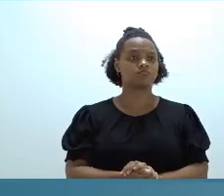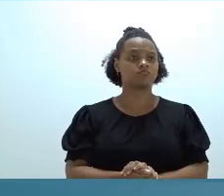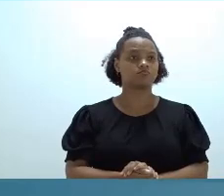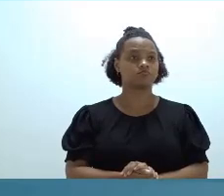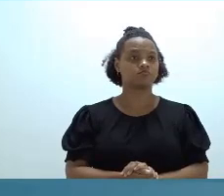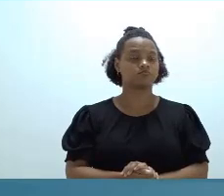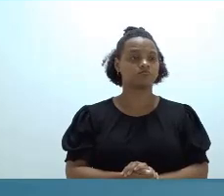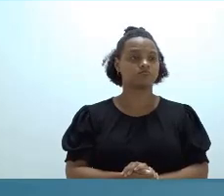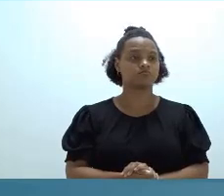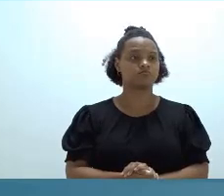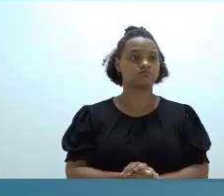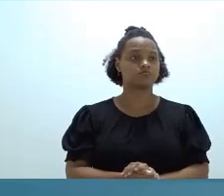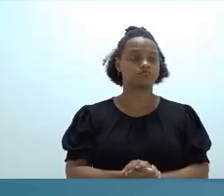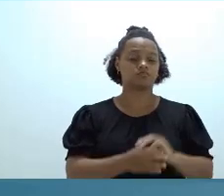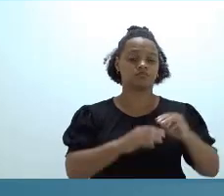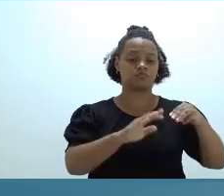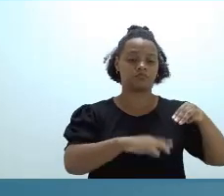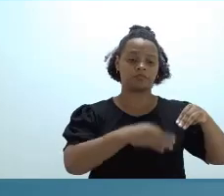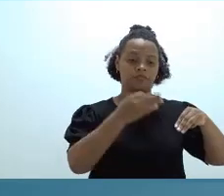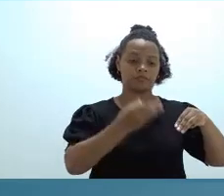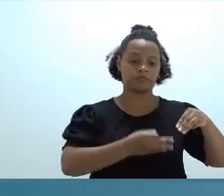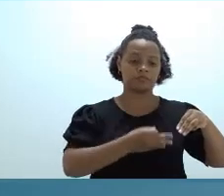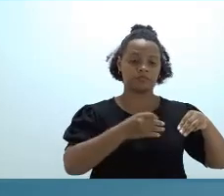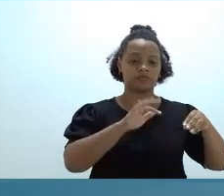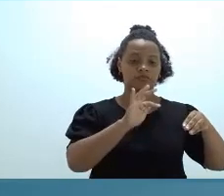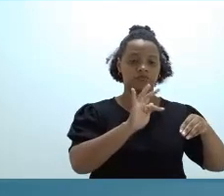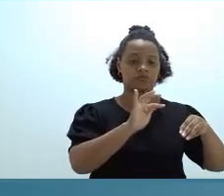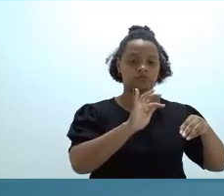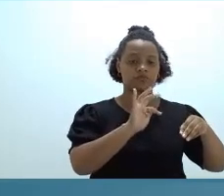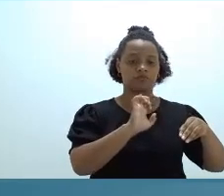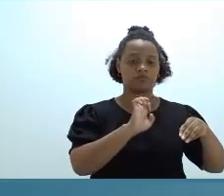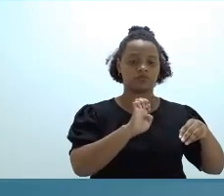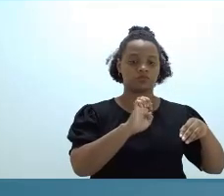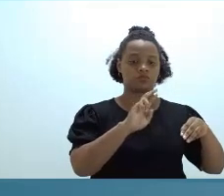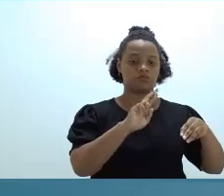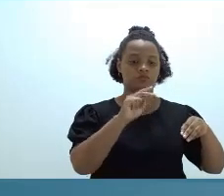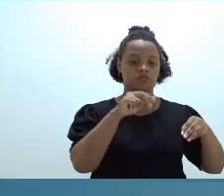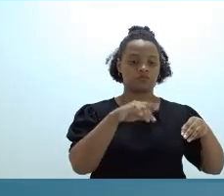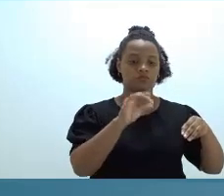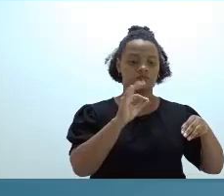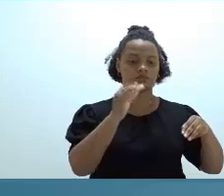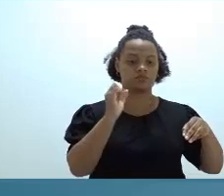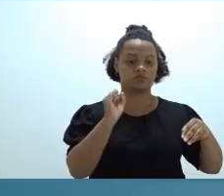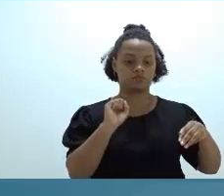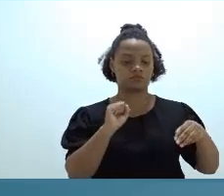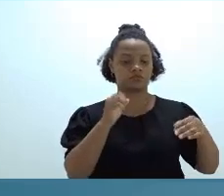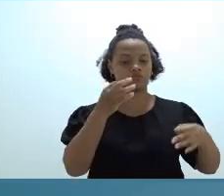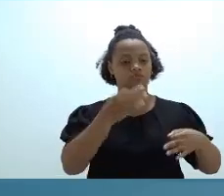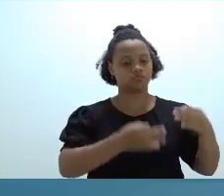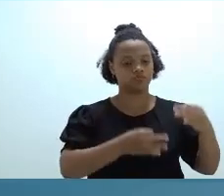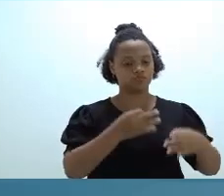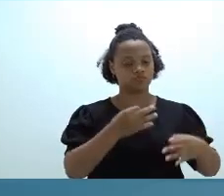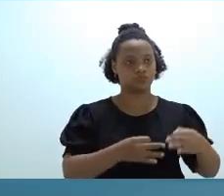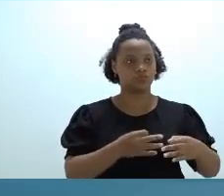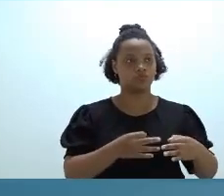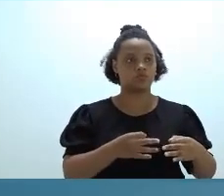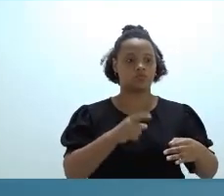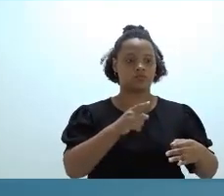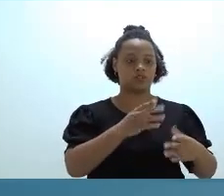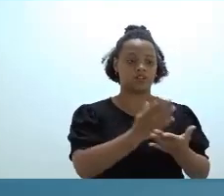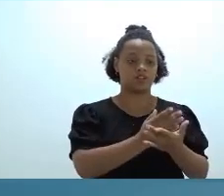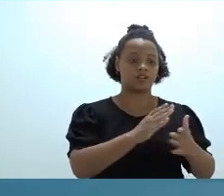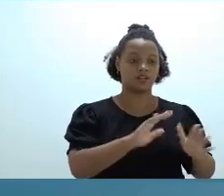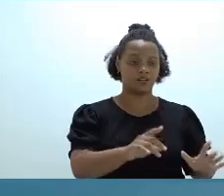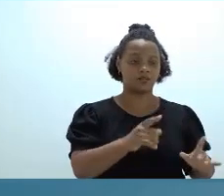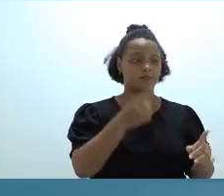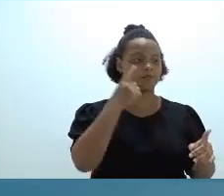o ministro Alves de Fernandes e transferiu aquele julgamento para sanear a questão,